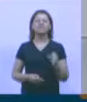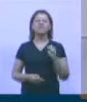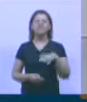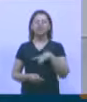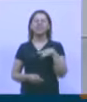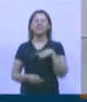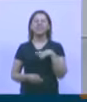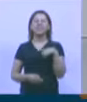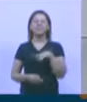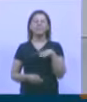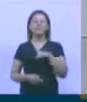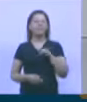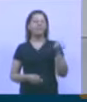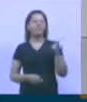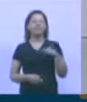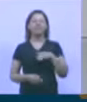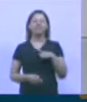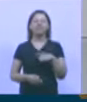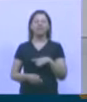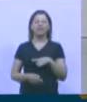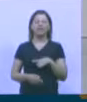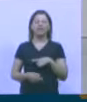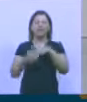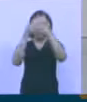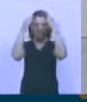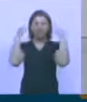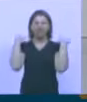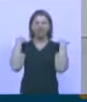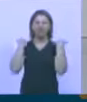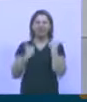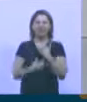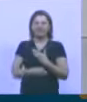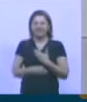There's one on the stage. Where? On the stage.